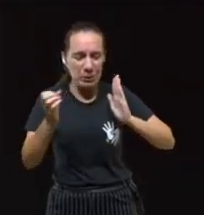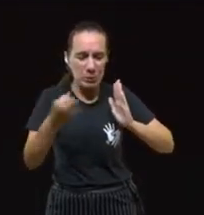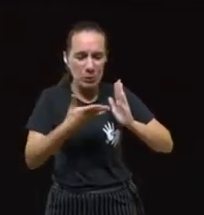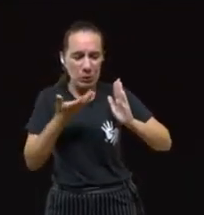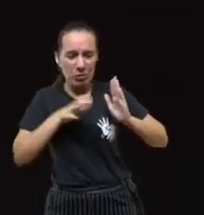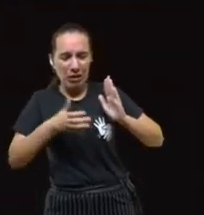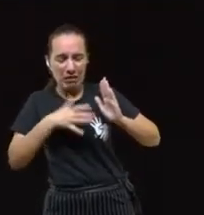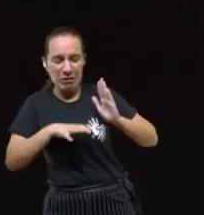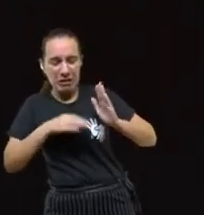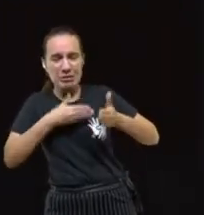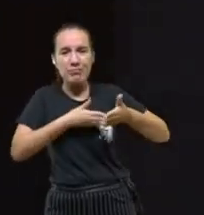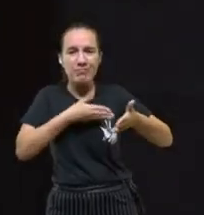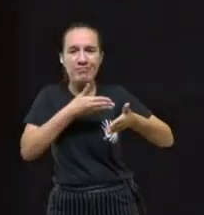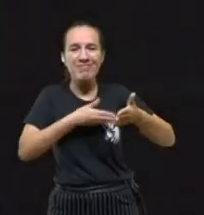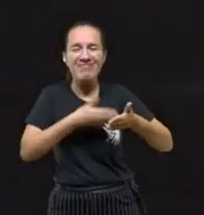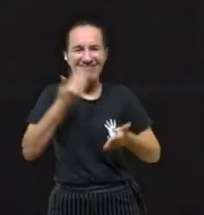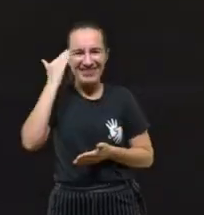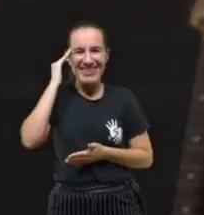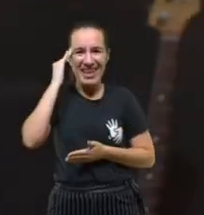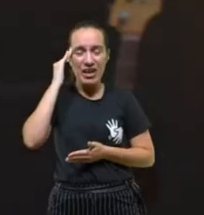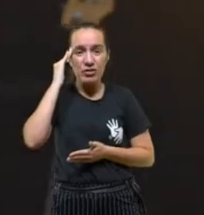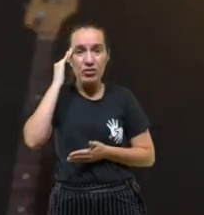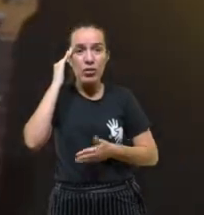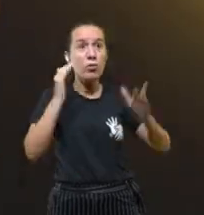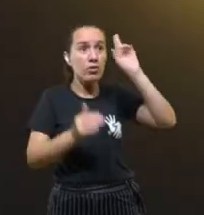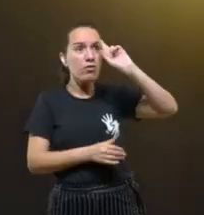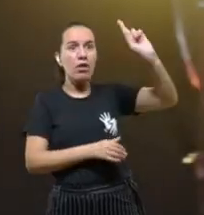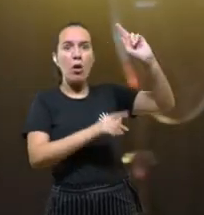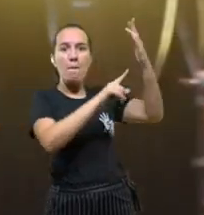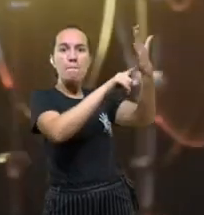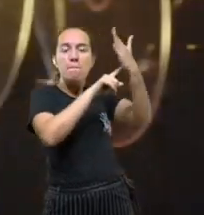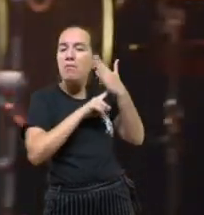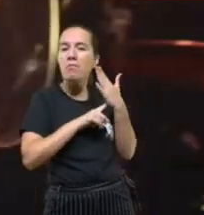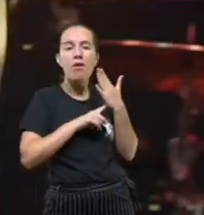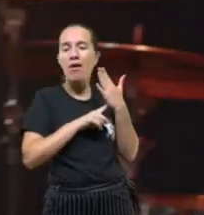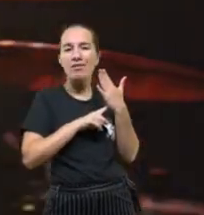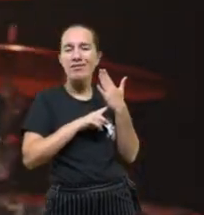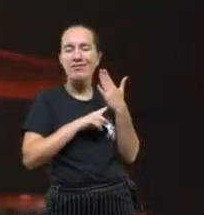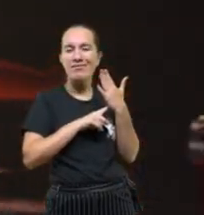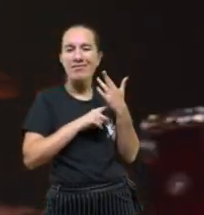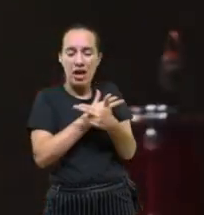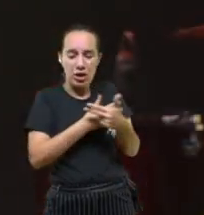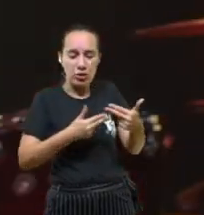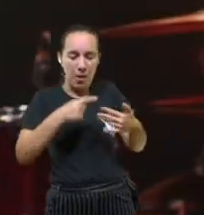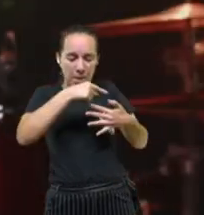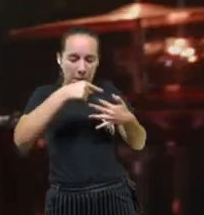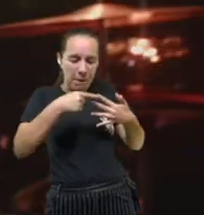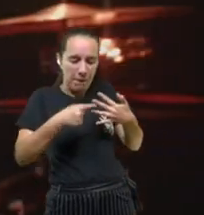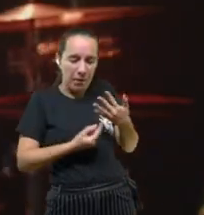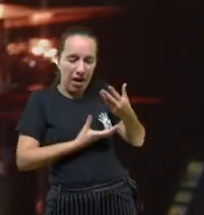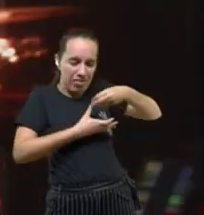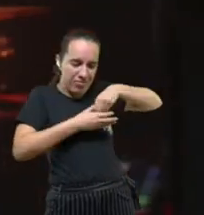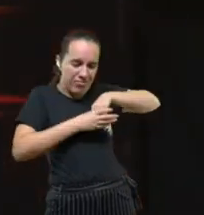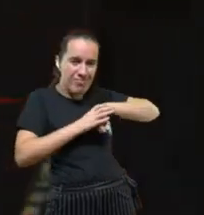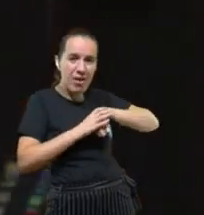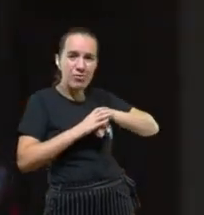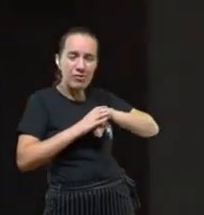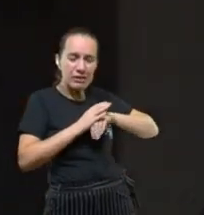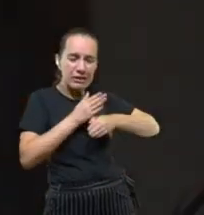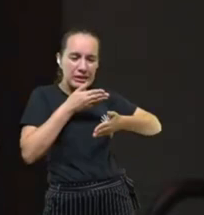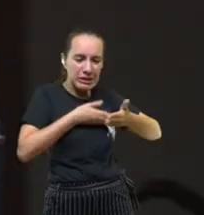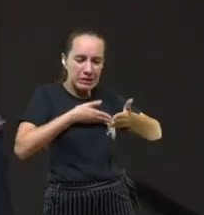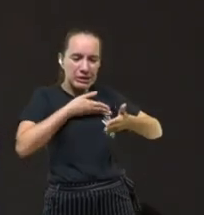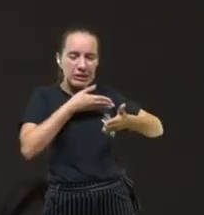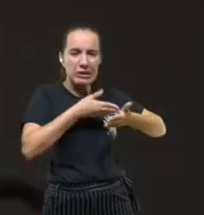tão rápido, me mostra quais são as coisas que iriam ser